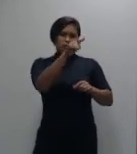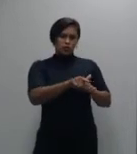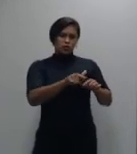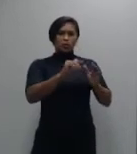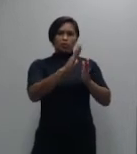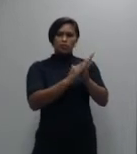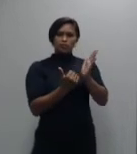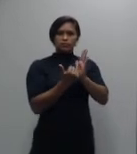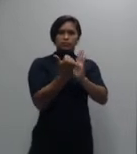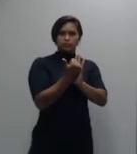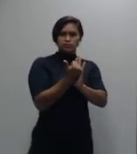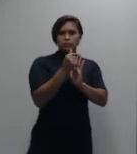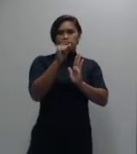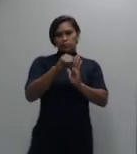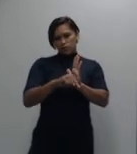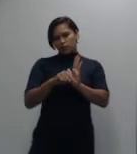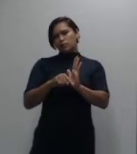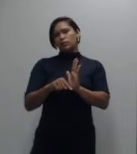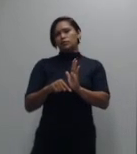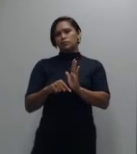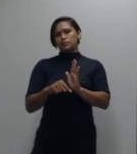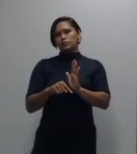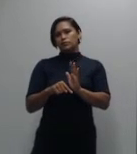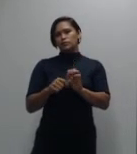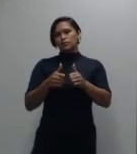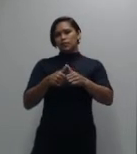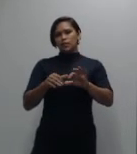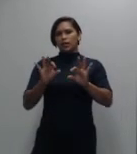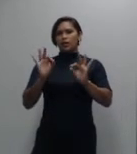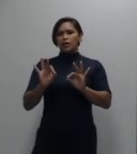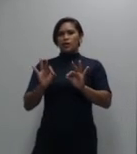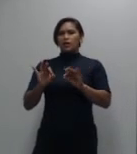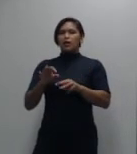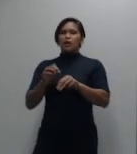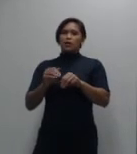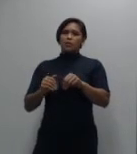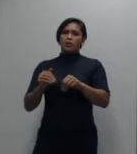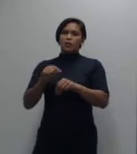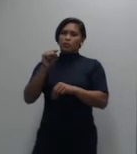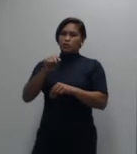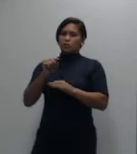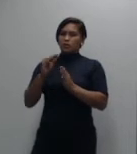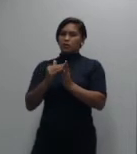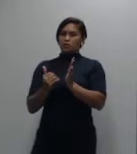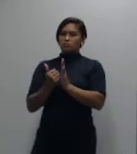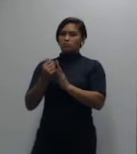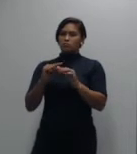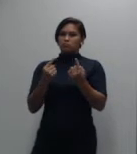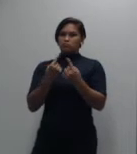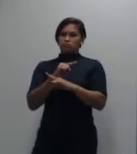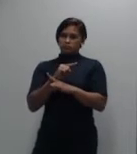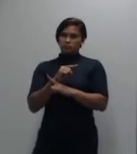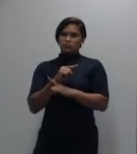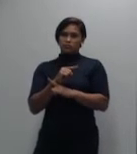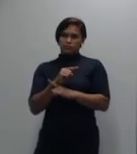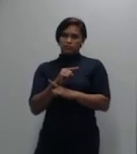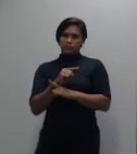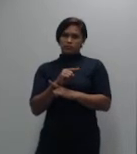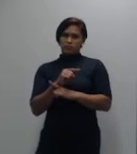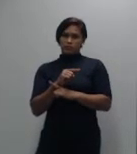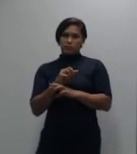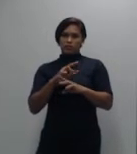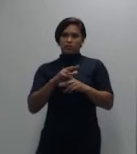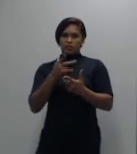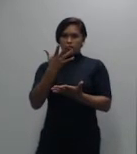nos embargos infringentes e daí excelências eixos embargos de divergência que restaram